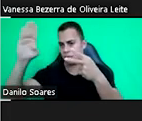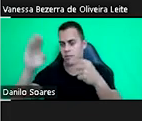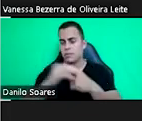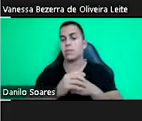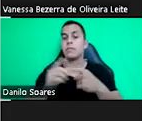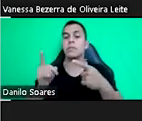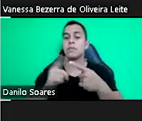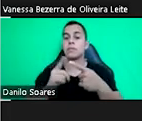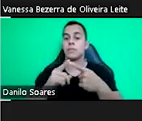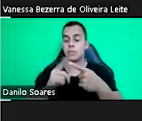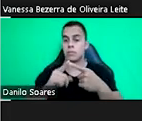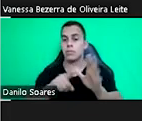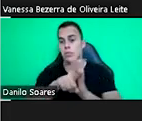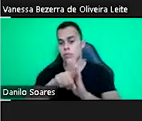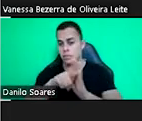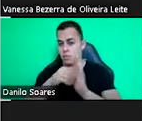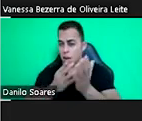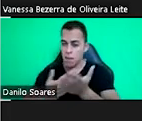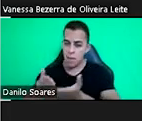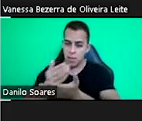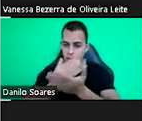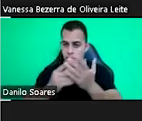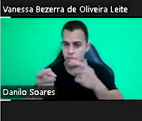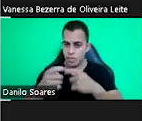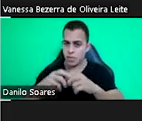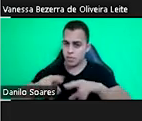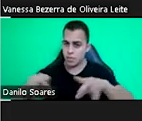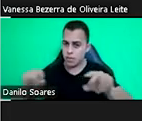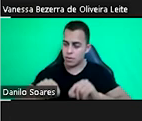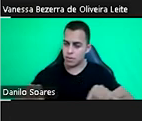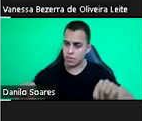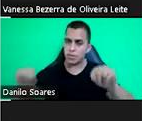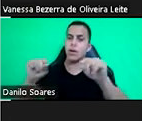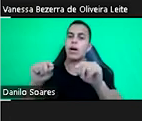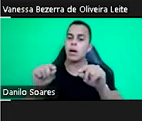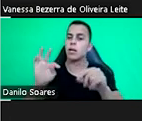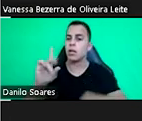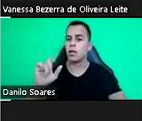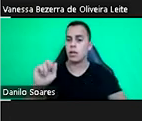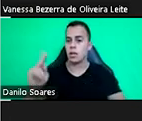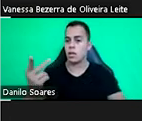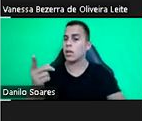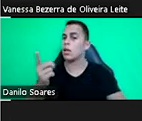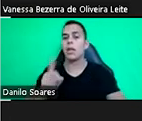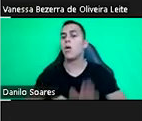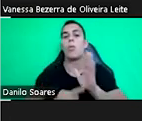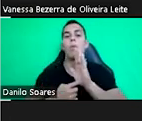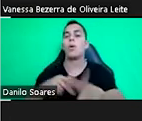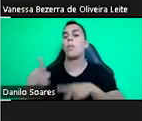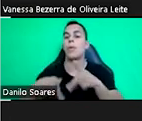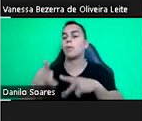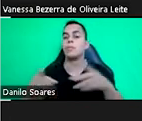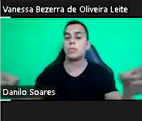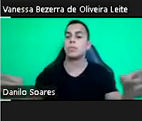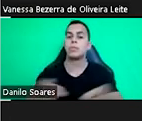Primeira, que as amostras clínicas de pacientes com TDAH podem não refletir completamente a população com TDAH em